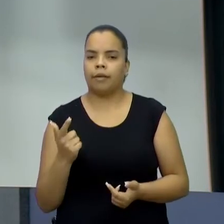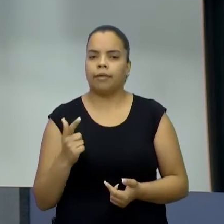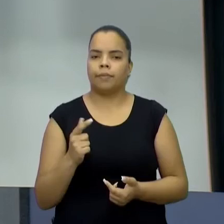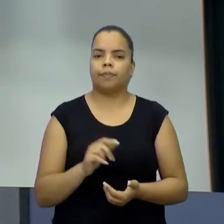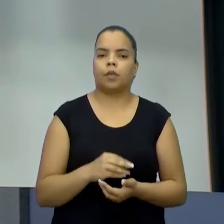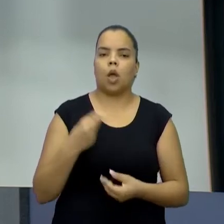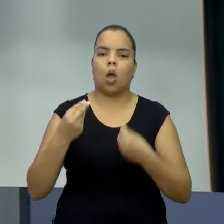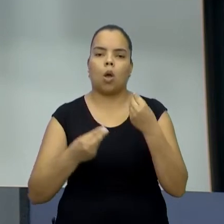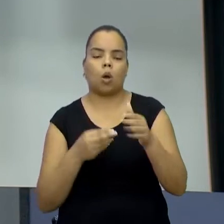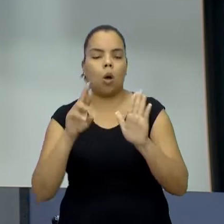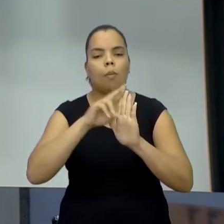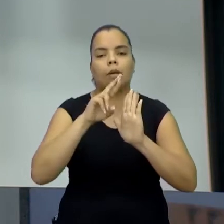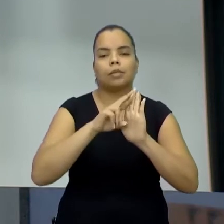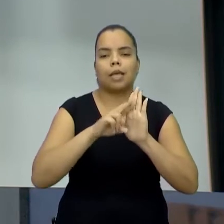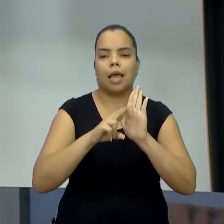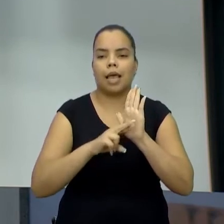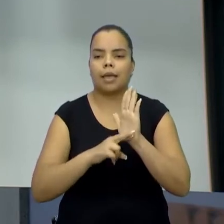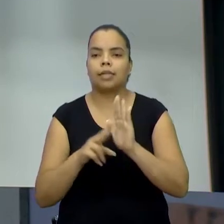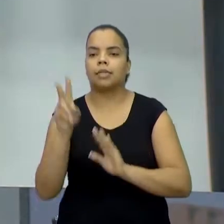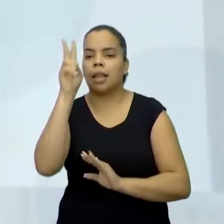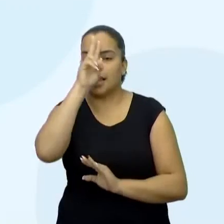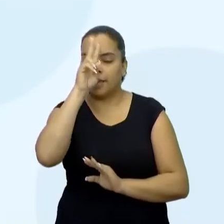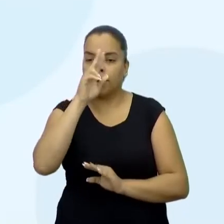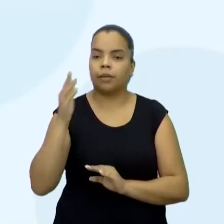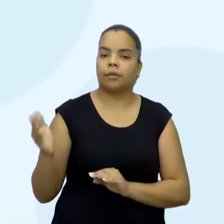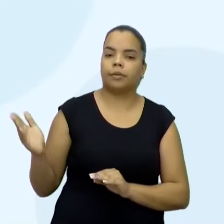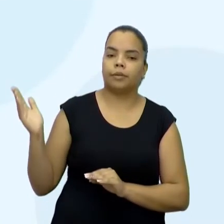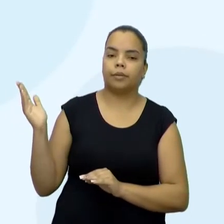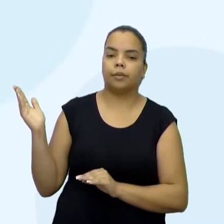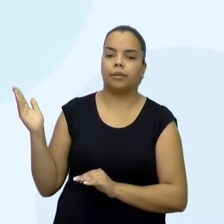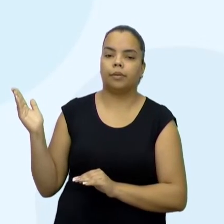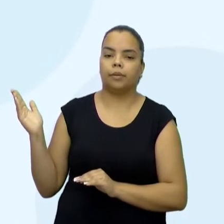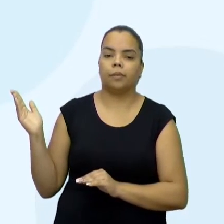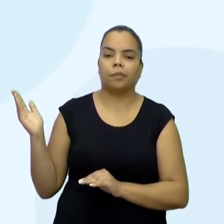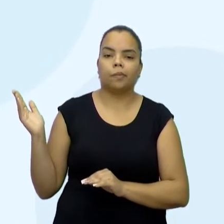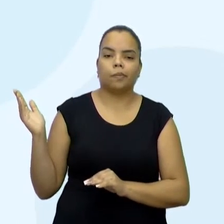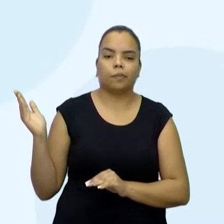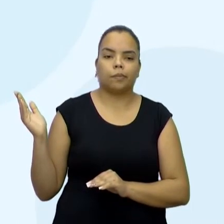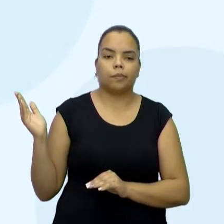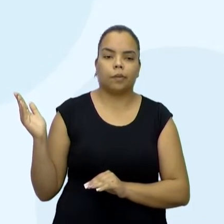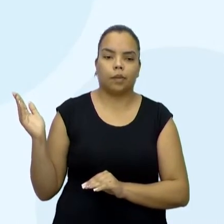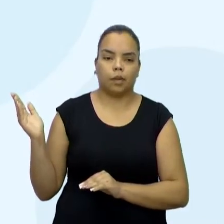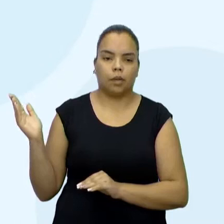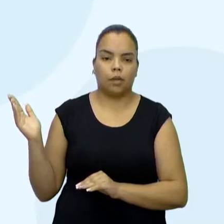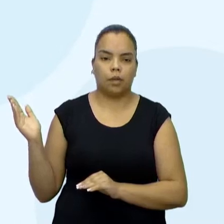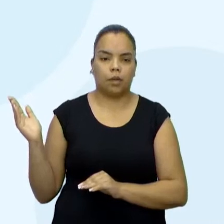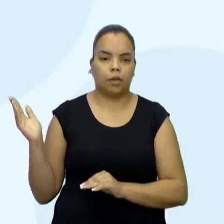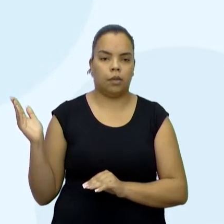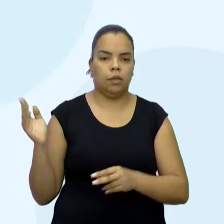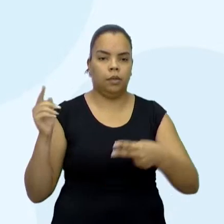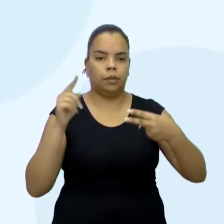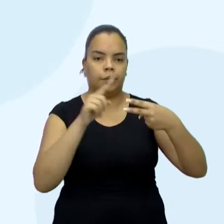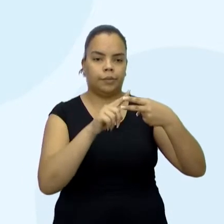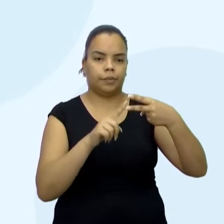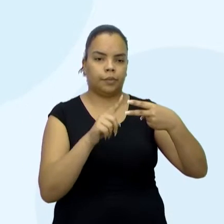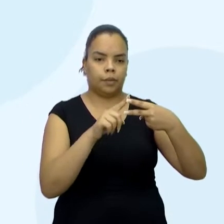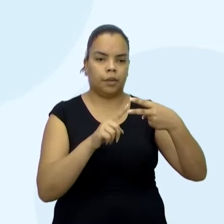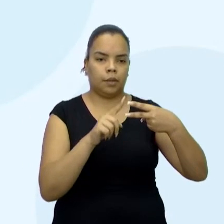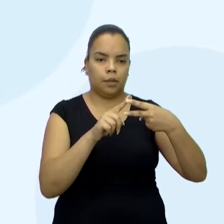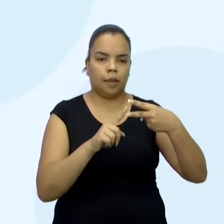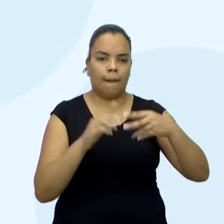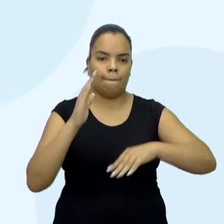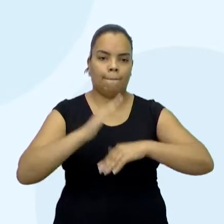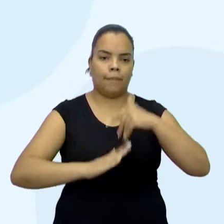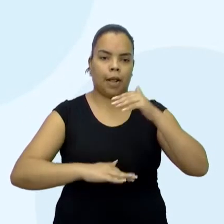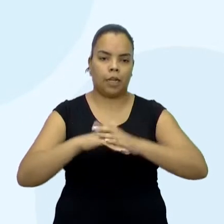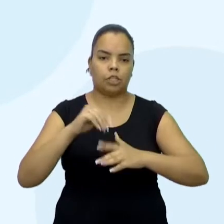em relação às regras. Então, relembrando aqui, olhem comigo no slide o que tivemos. Foi um momento de grande importância aqui também